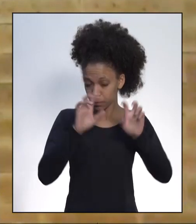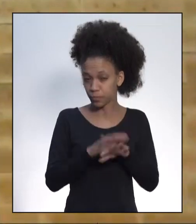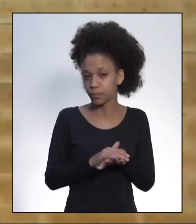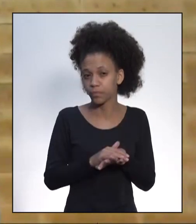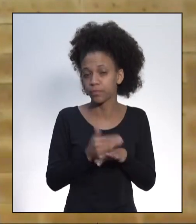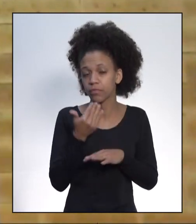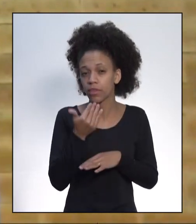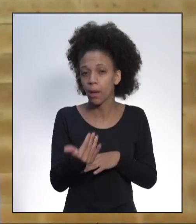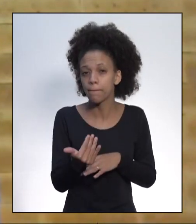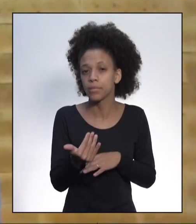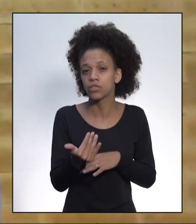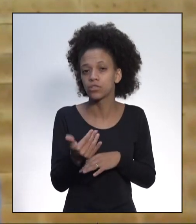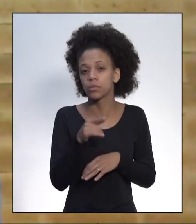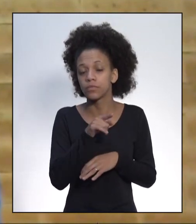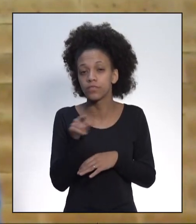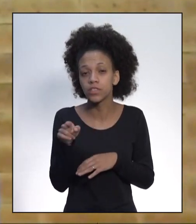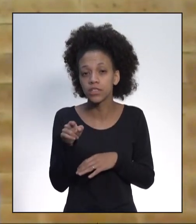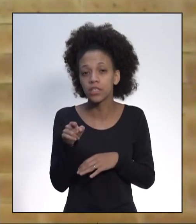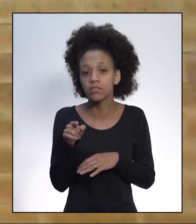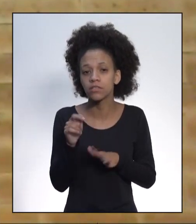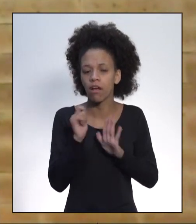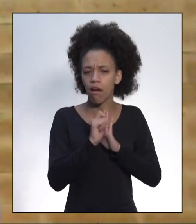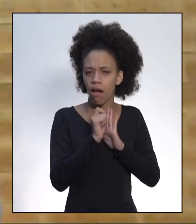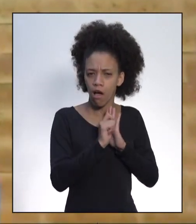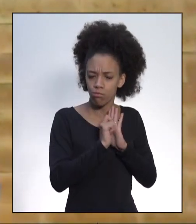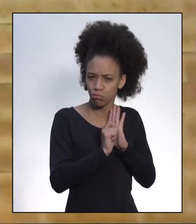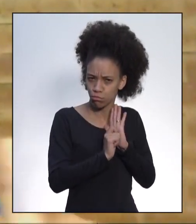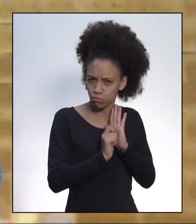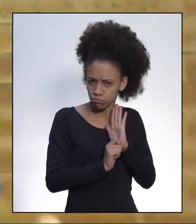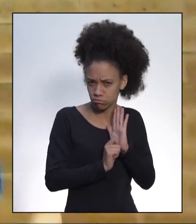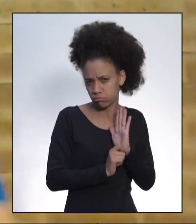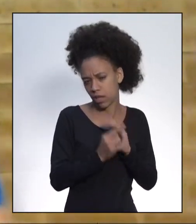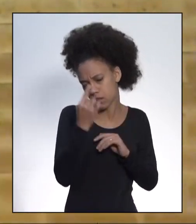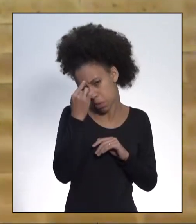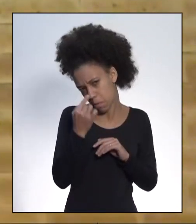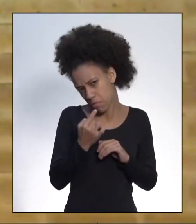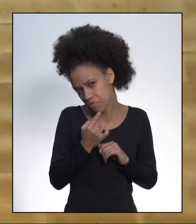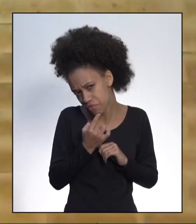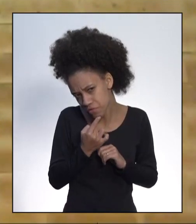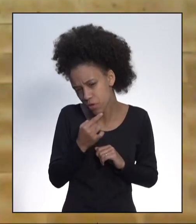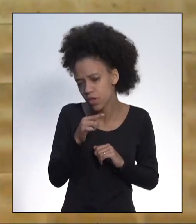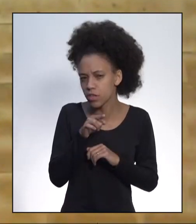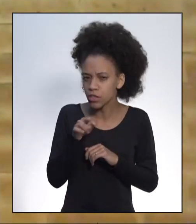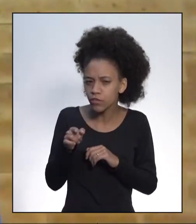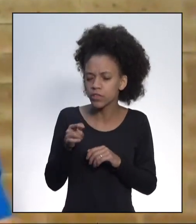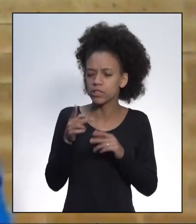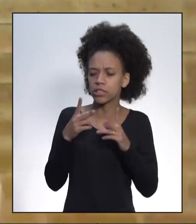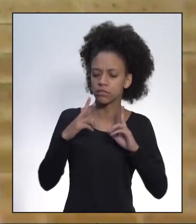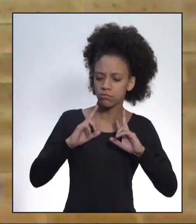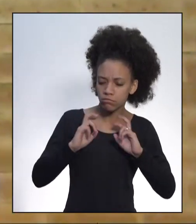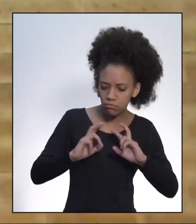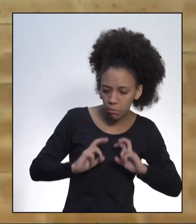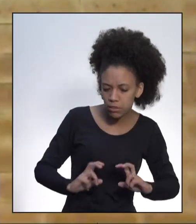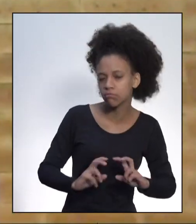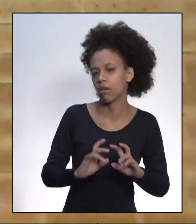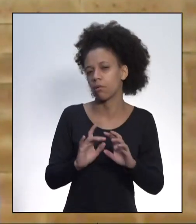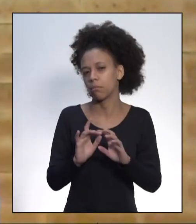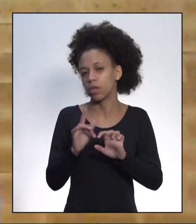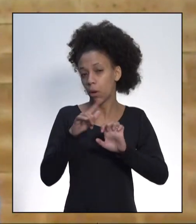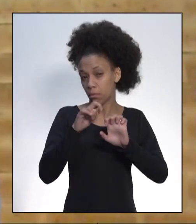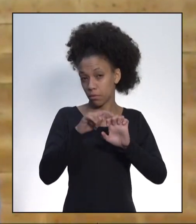eles pediram para que vocês anotassem as características que vocês enxergam em mim como